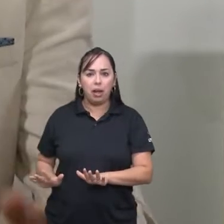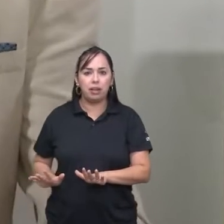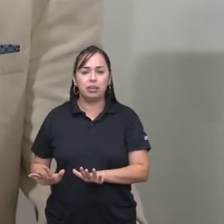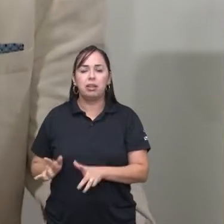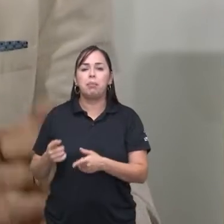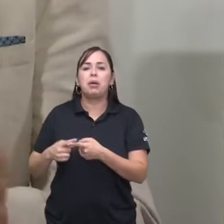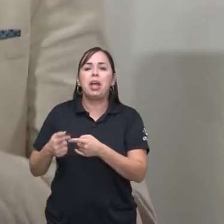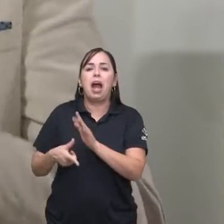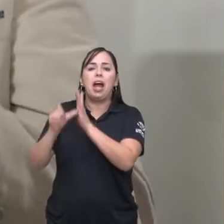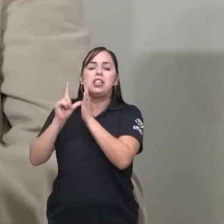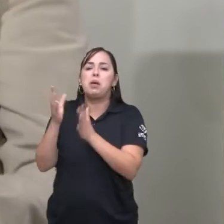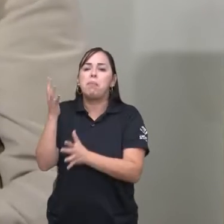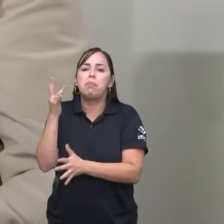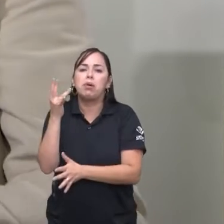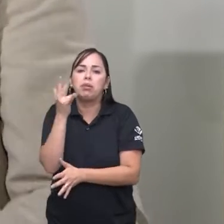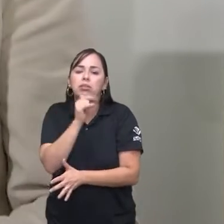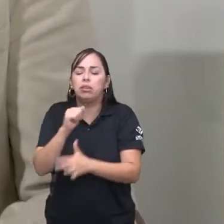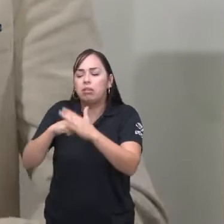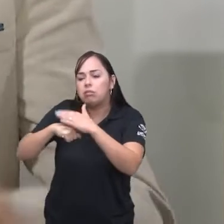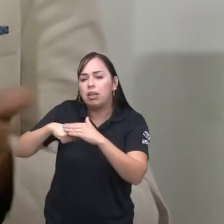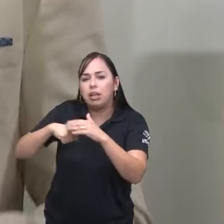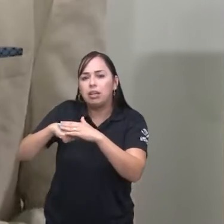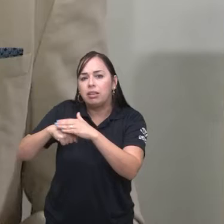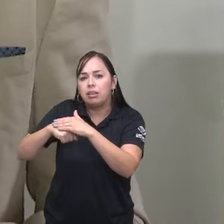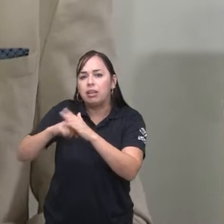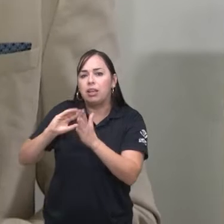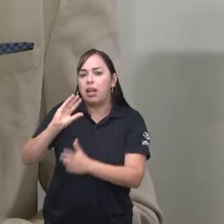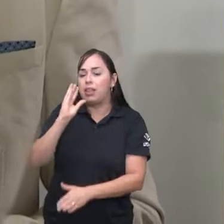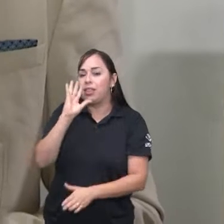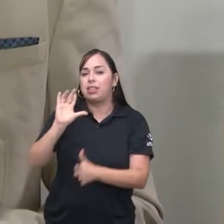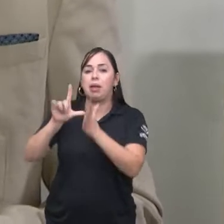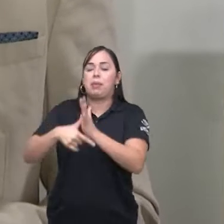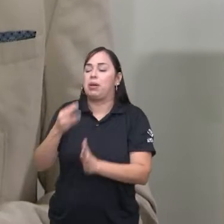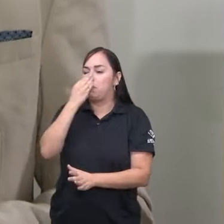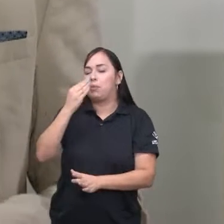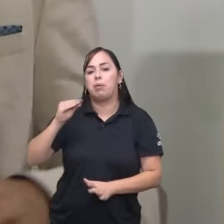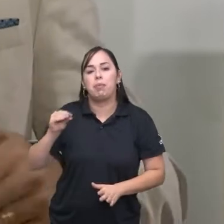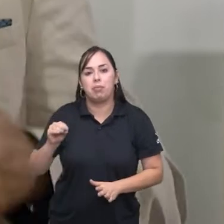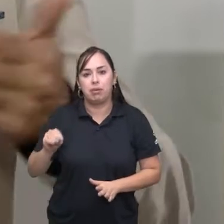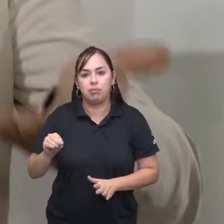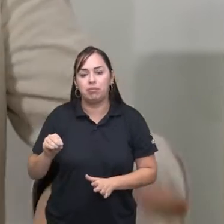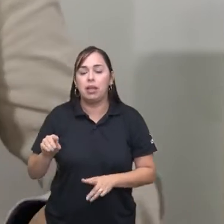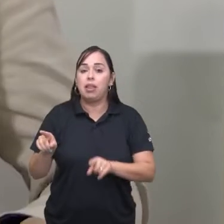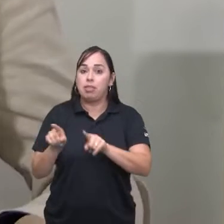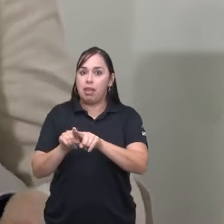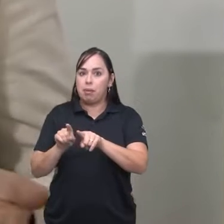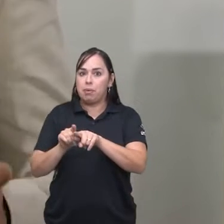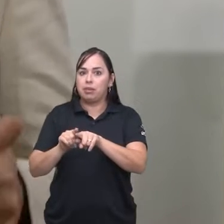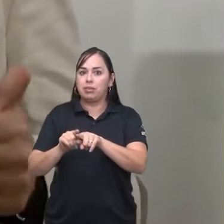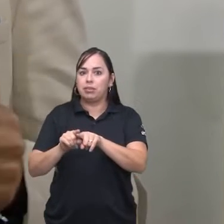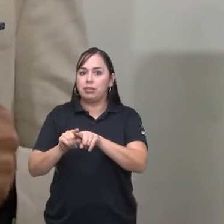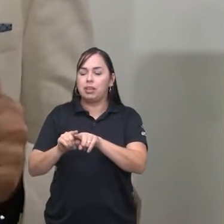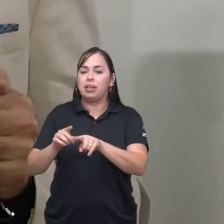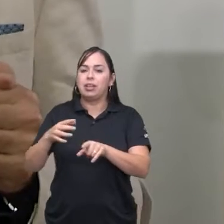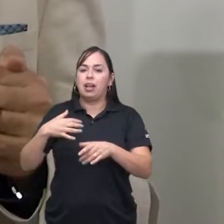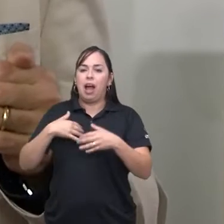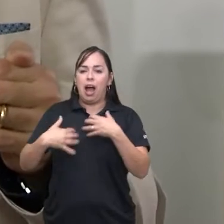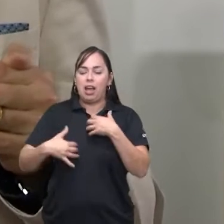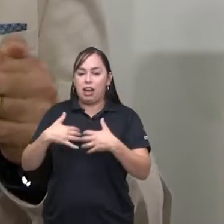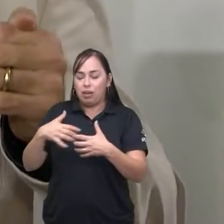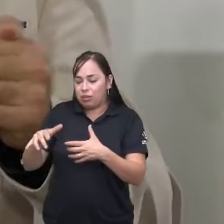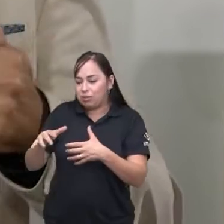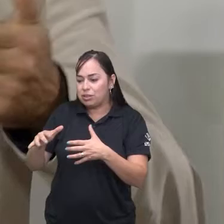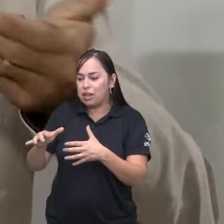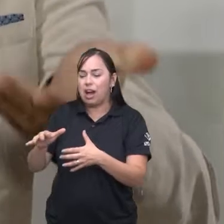porque ele criou uma cicatriz, não está mais bonito como ele era, né? Aquele carinho que o dono tem. Também as tintas podem fazer